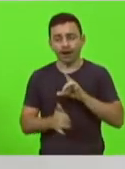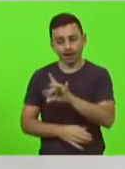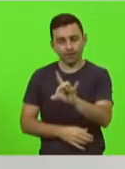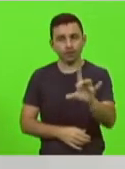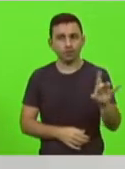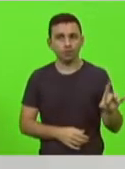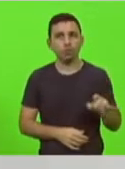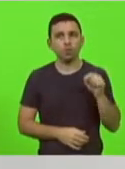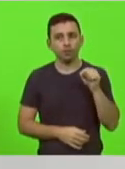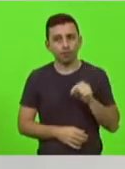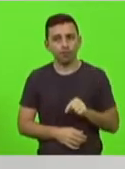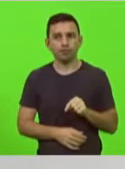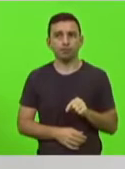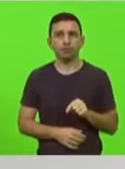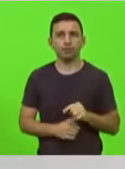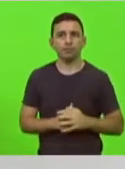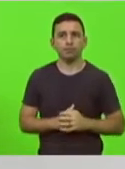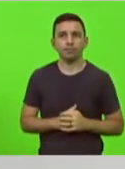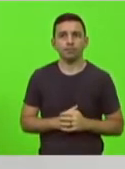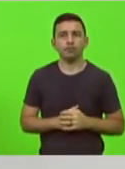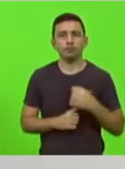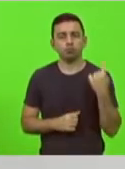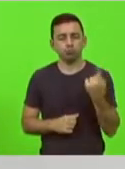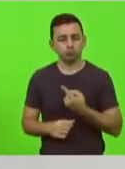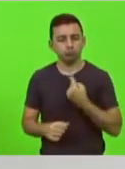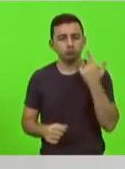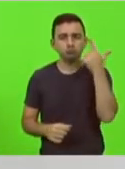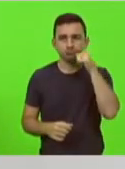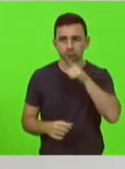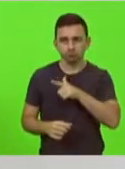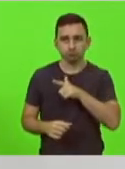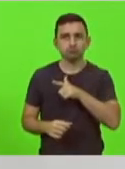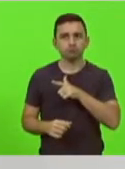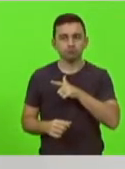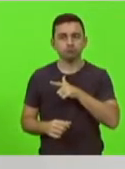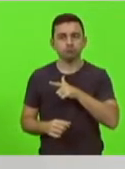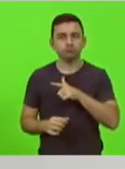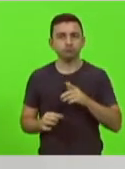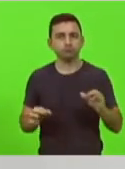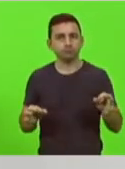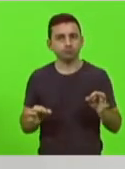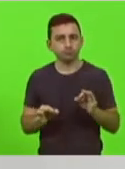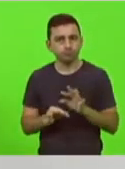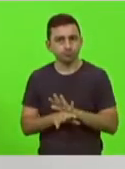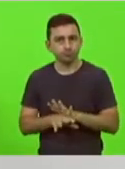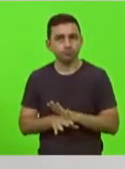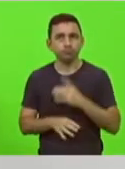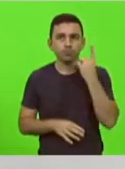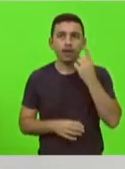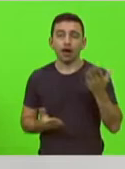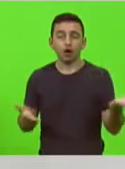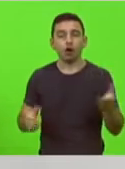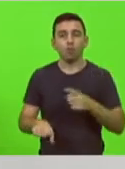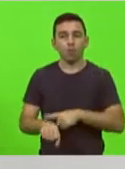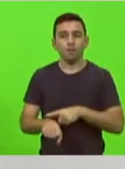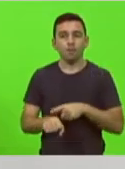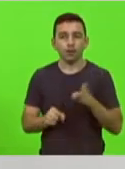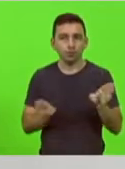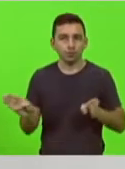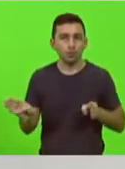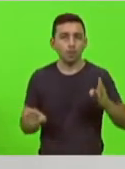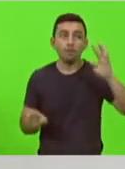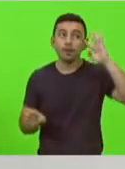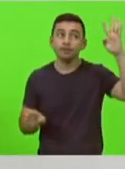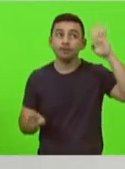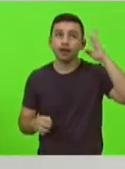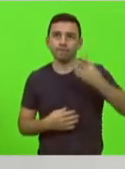e cada uma de nós que aqui formamos este parlamento. Então, é o momento da gente também pensar na vida da